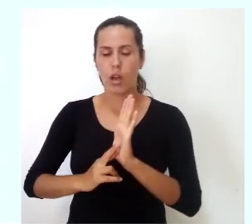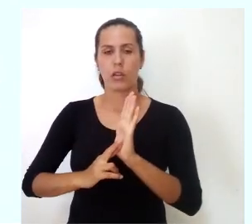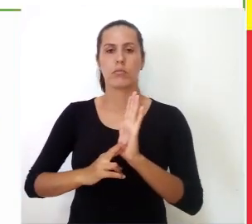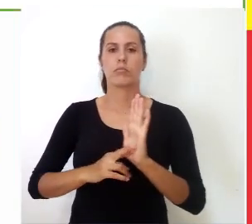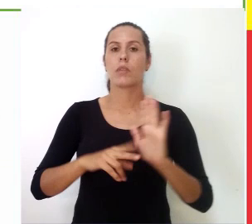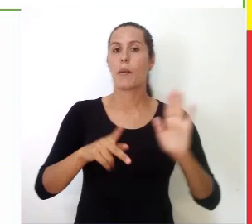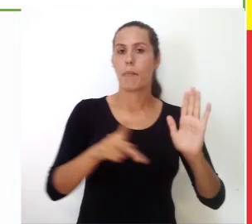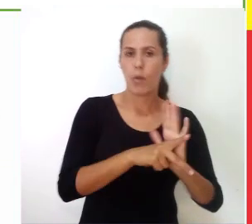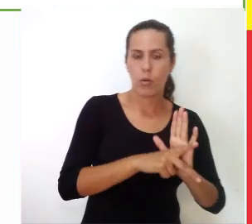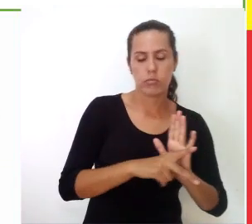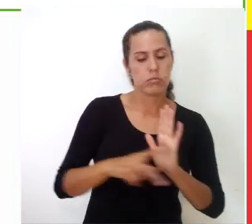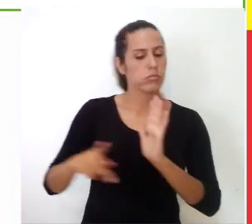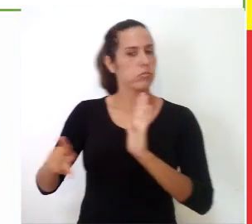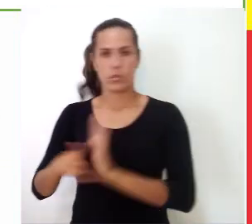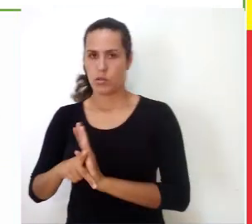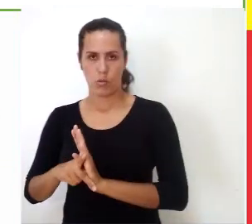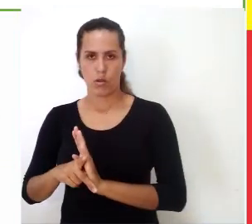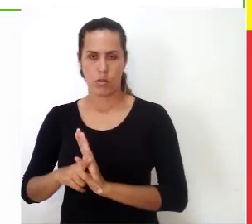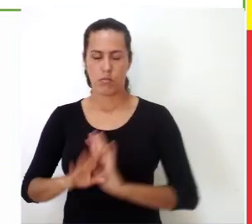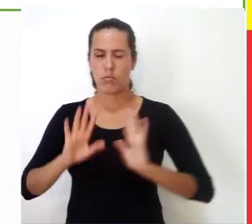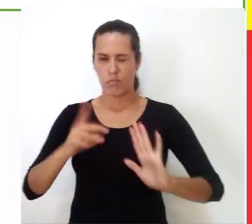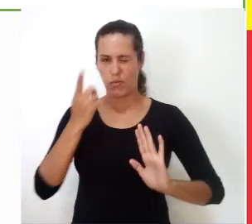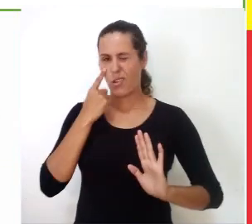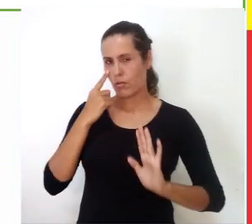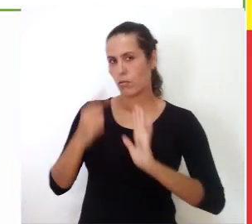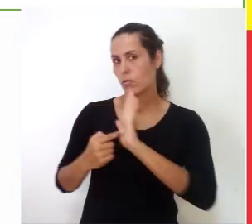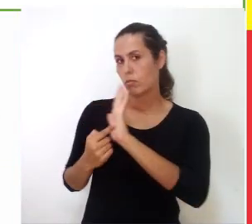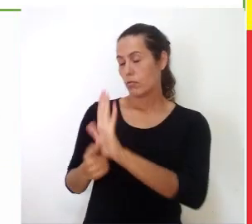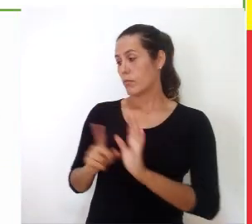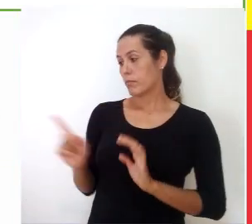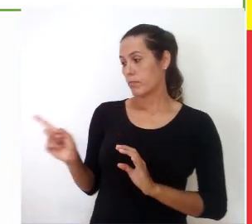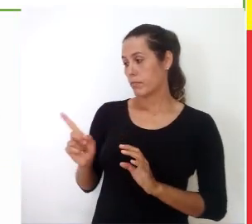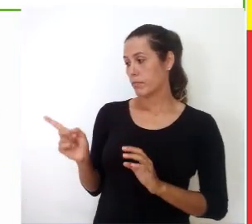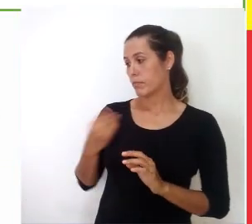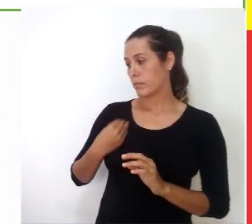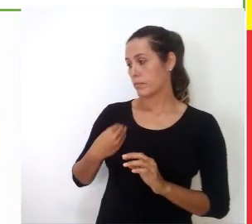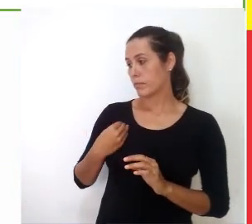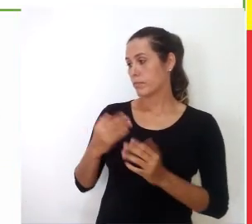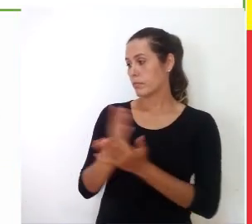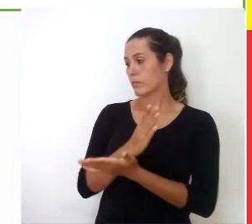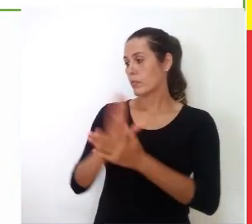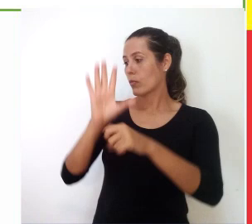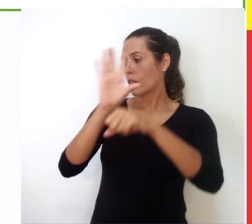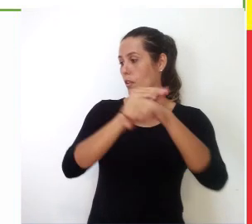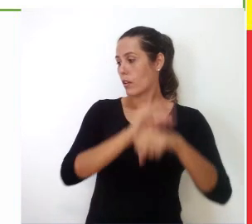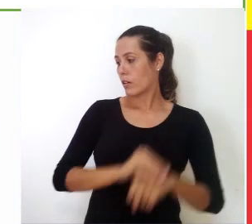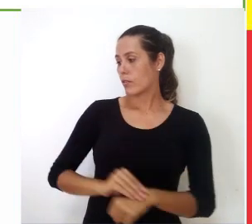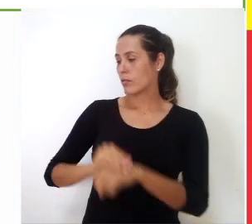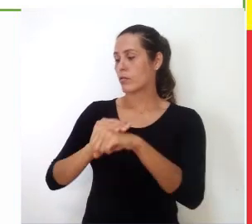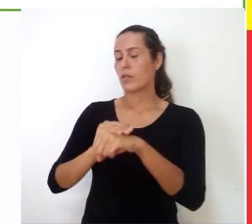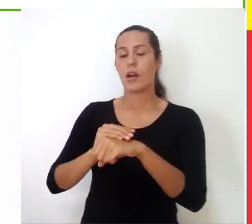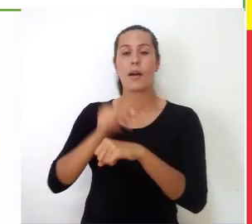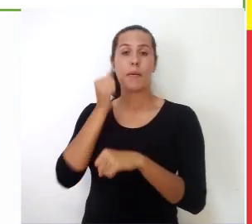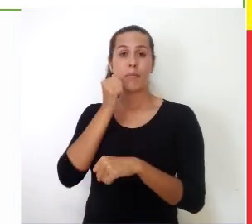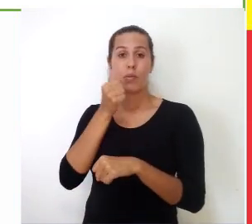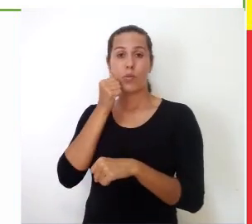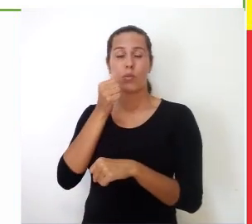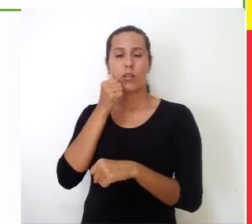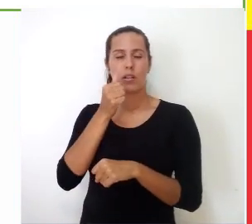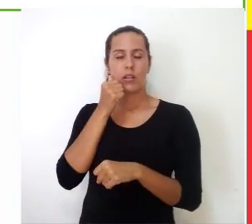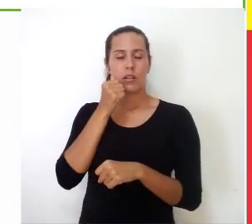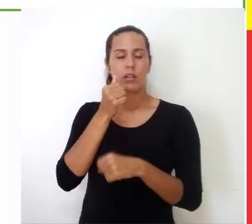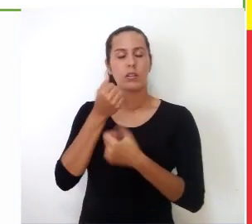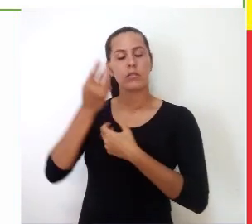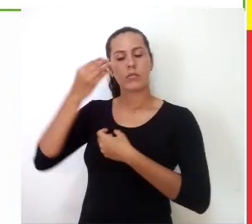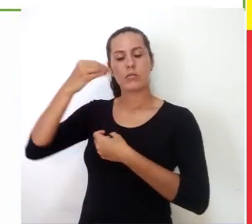nós temos na tela aí, olha, observe na tela, nós temos fotos de mulheres, certo? E